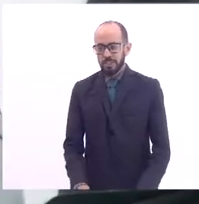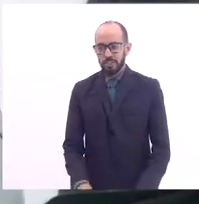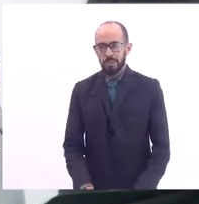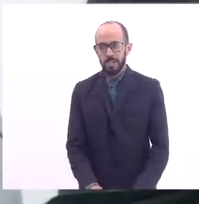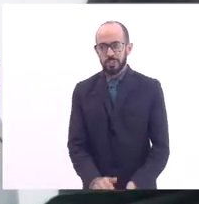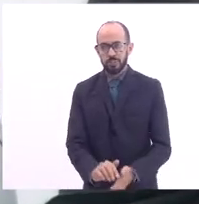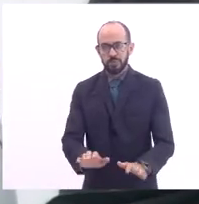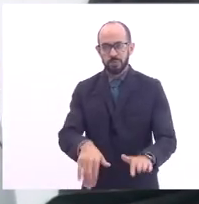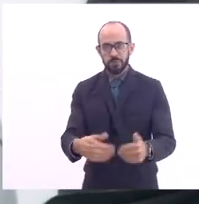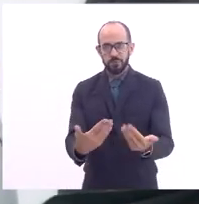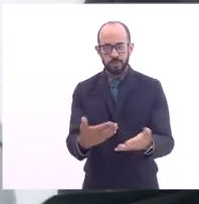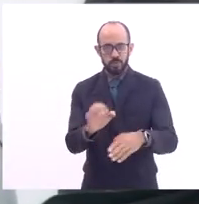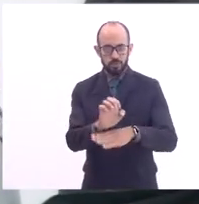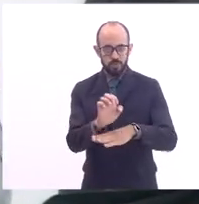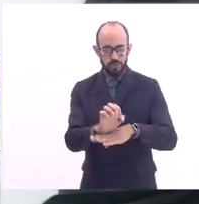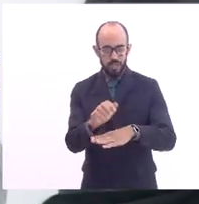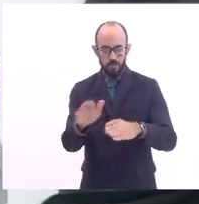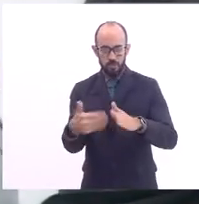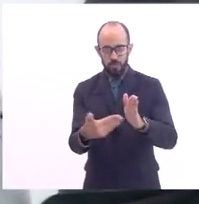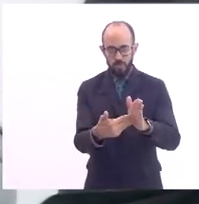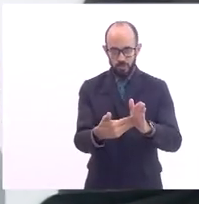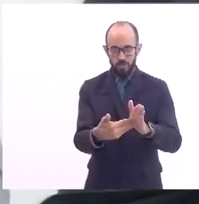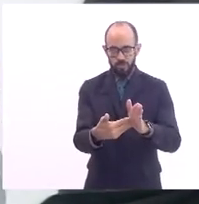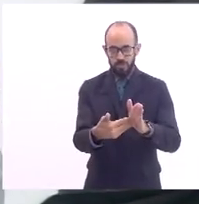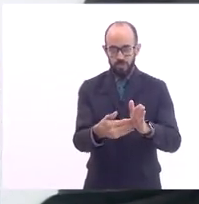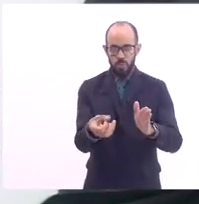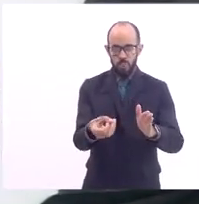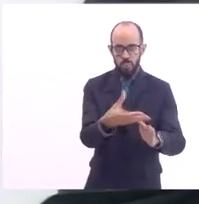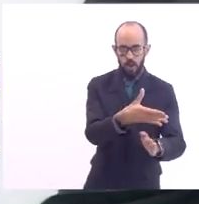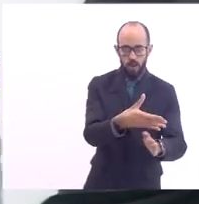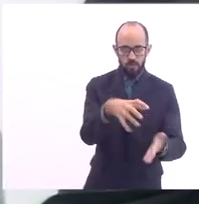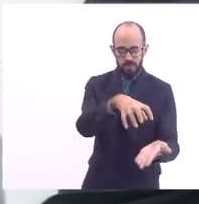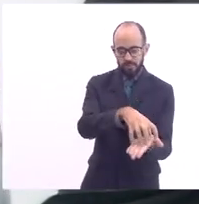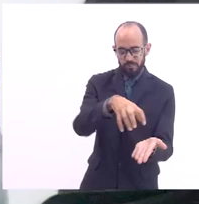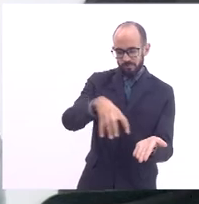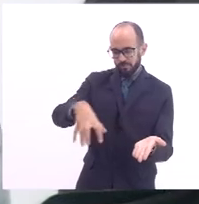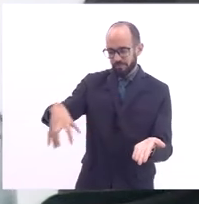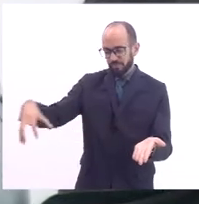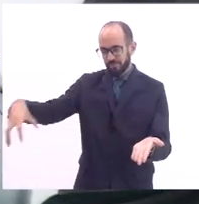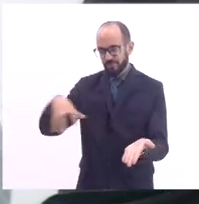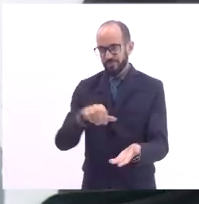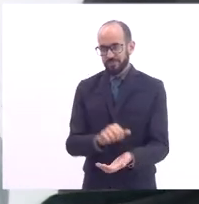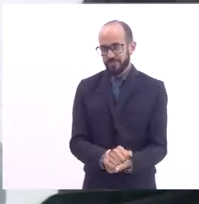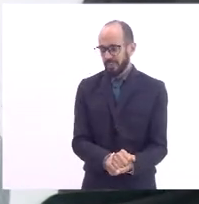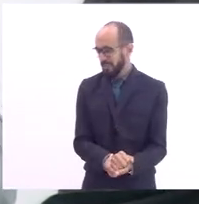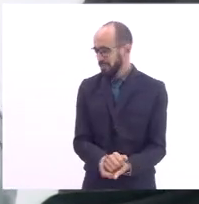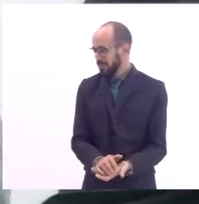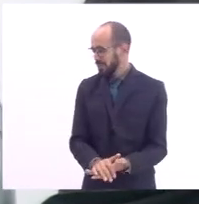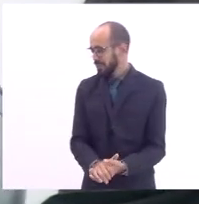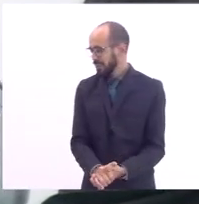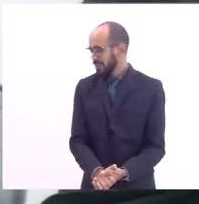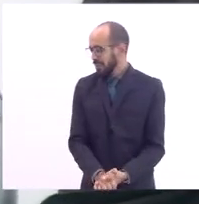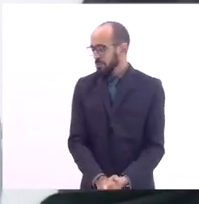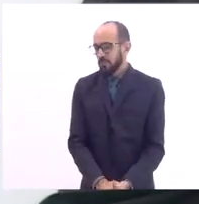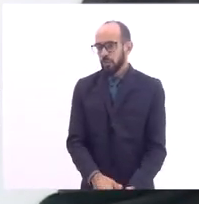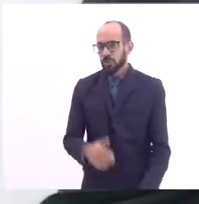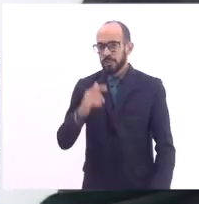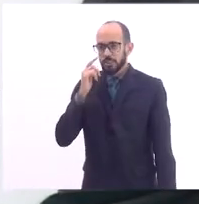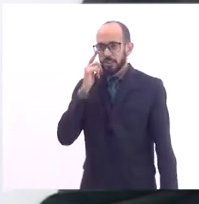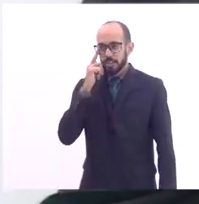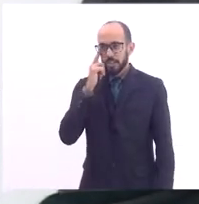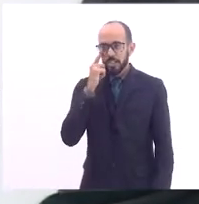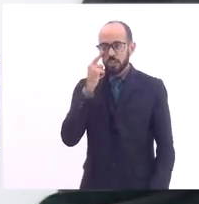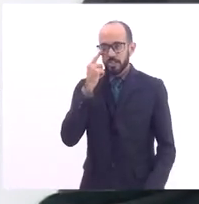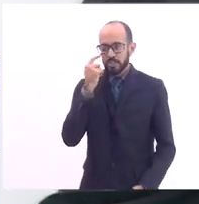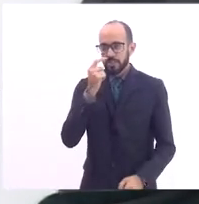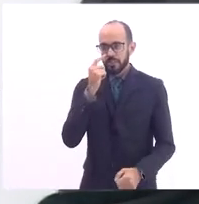o estado inteiro com nova energia, com novas subestações, subestações de maior potência que traduz de melhor qualidade